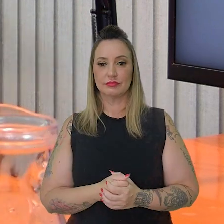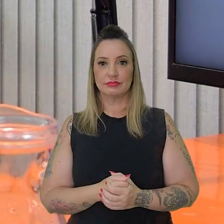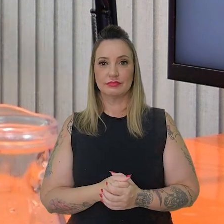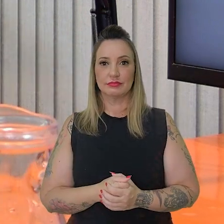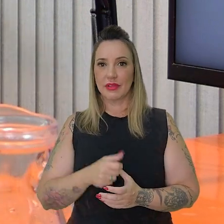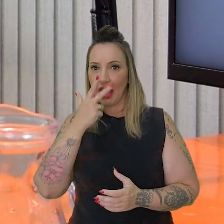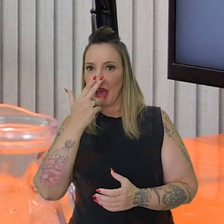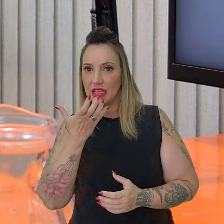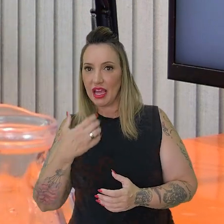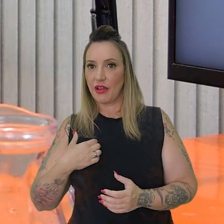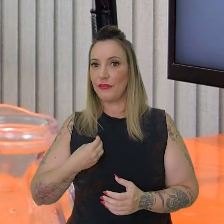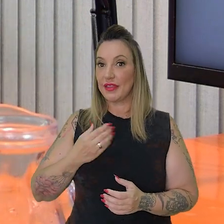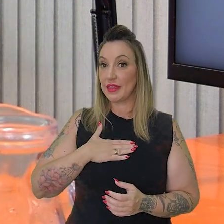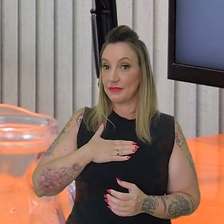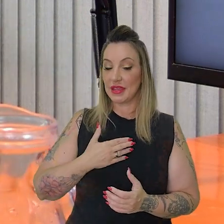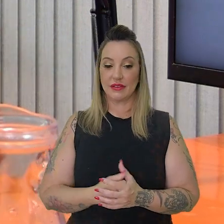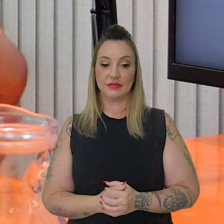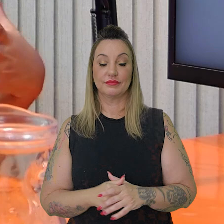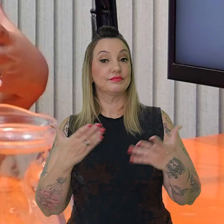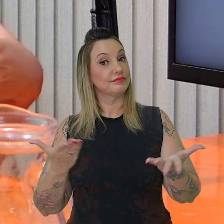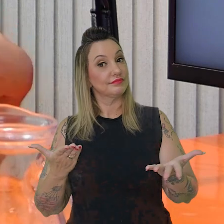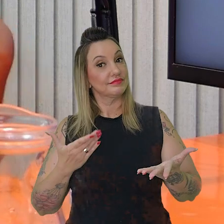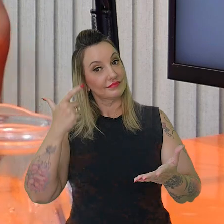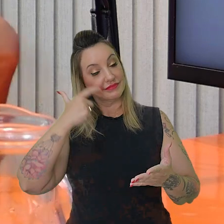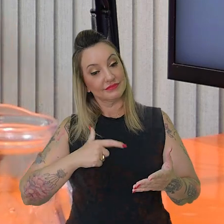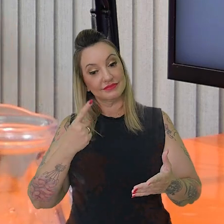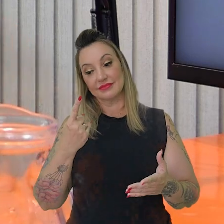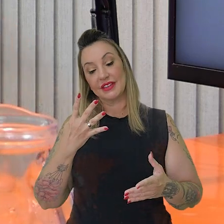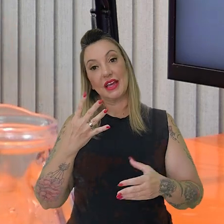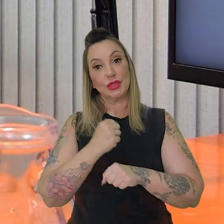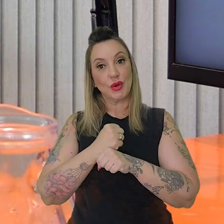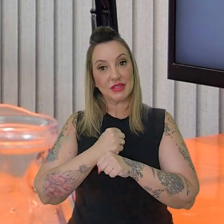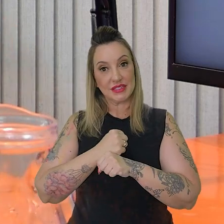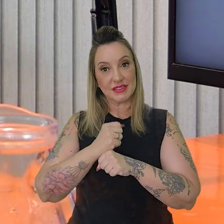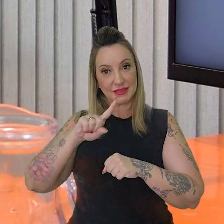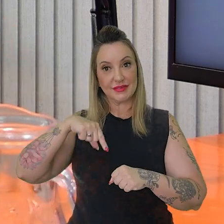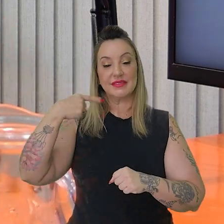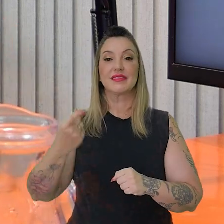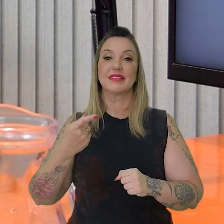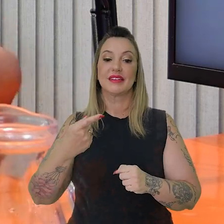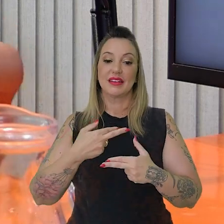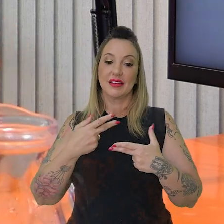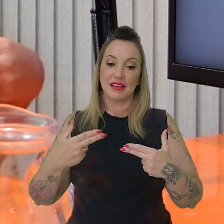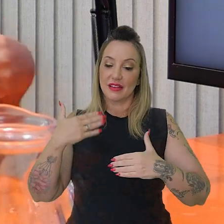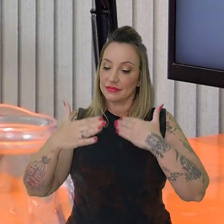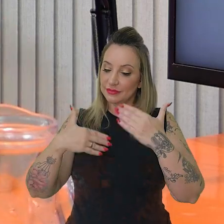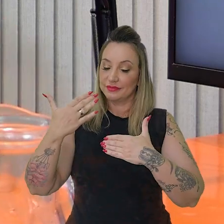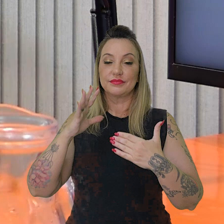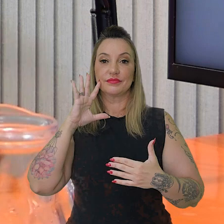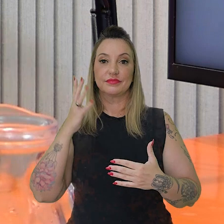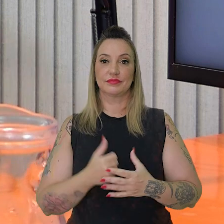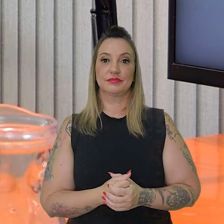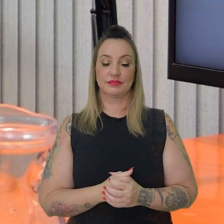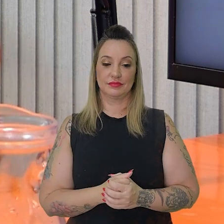acho que eu quero isso pra minha vida Uhum mas hoje nós estamos aí a 14 anos após né que as coisas foram foram acontecendo